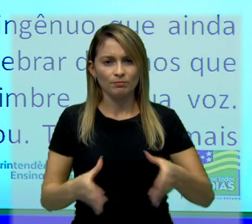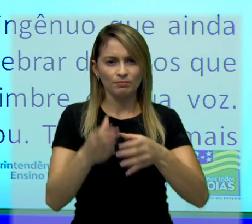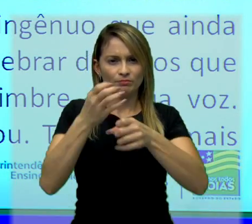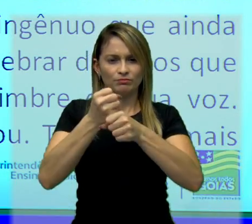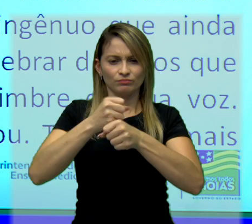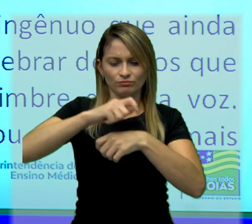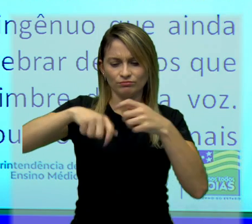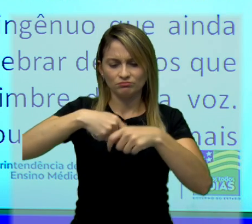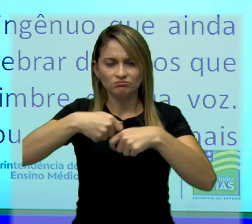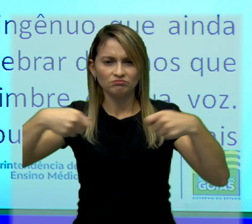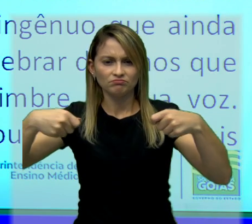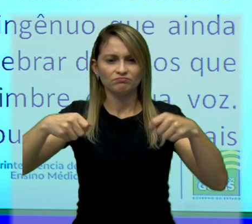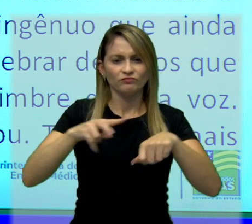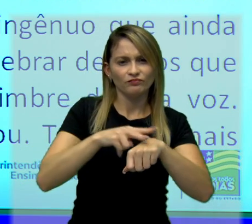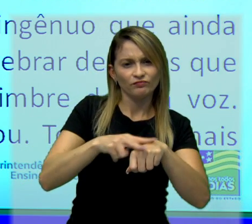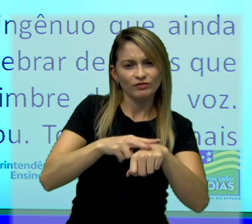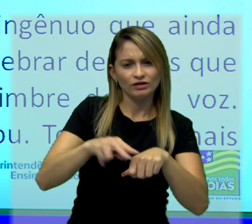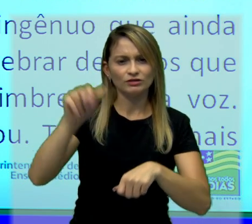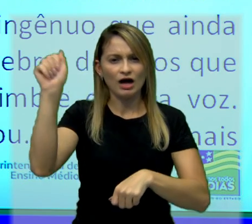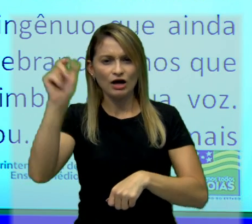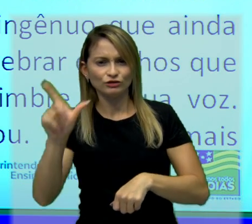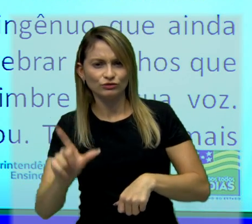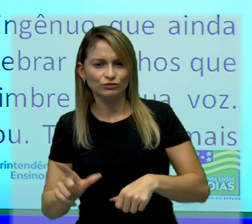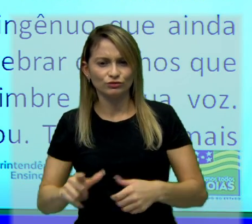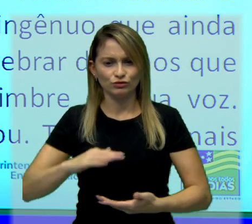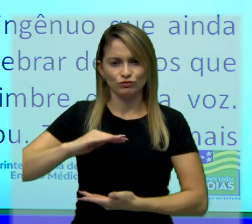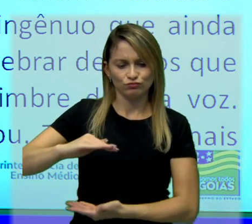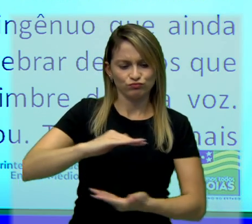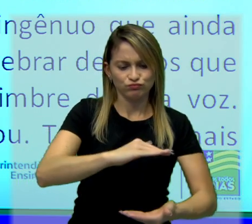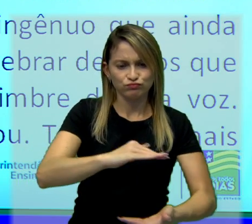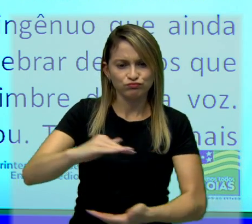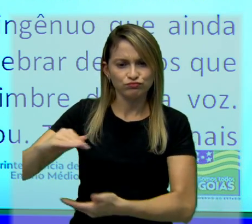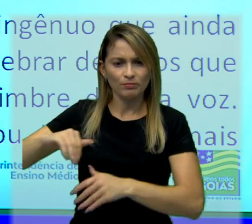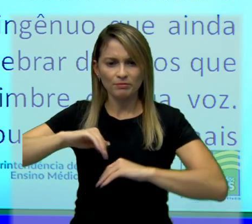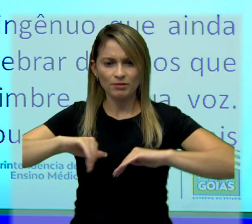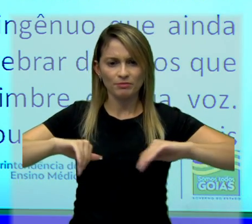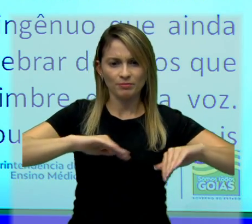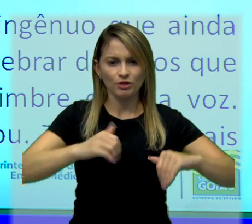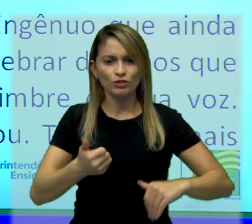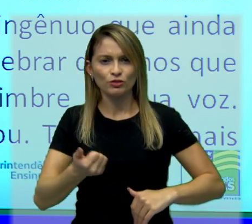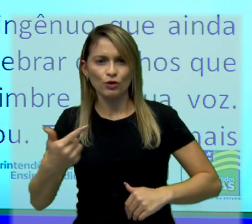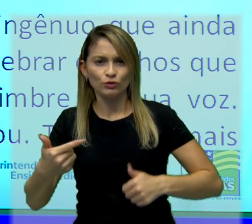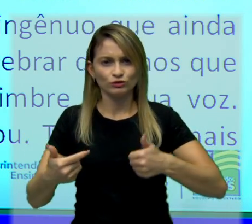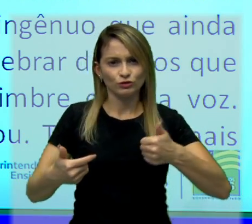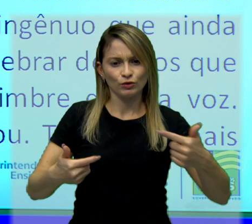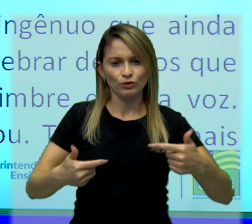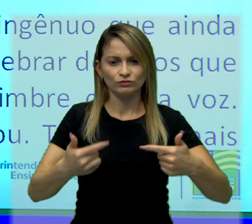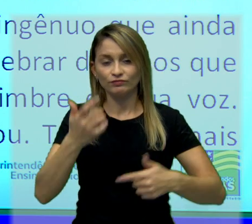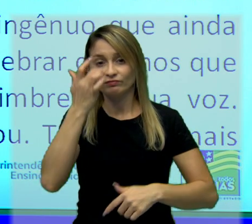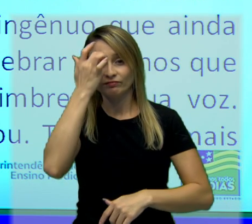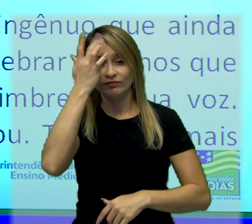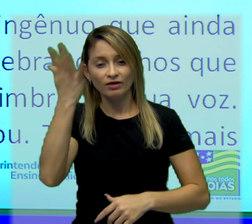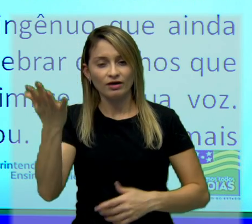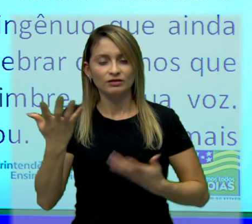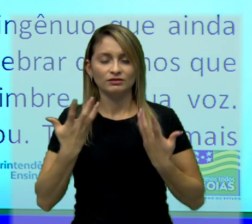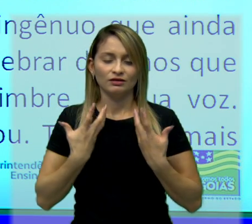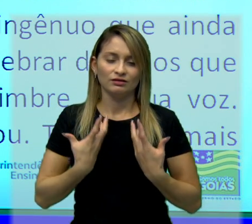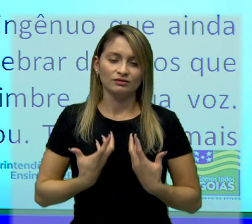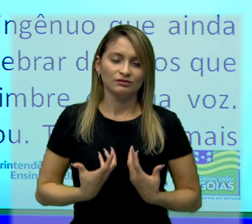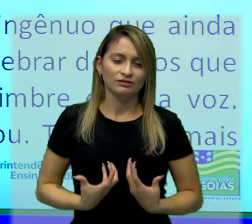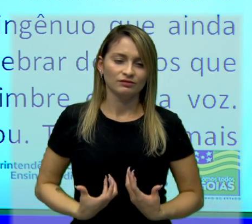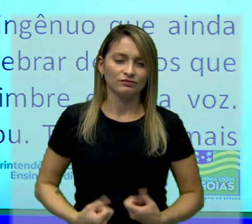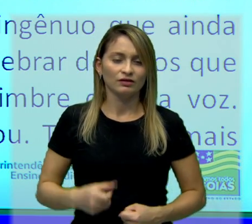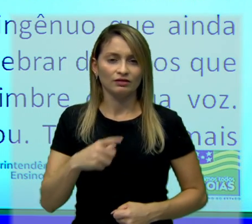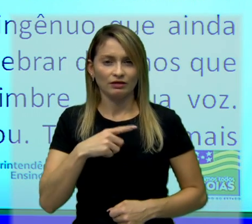envolvê-las em papel celofane, branco, verde, azul, conforme o produto, separá-las em dúzias. Era